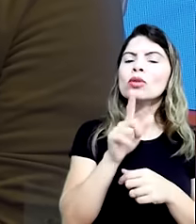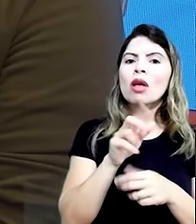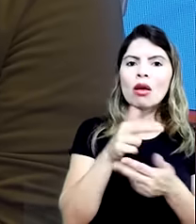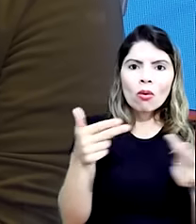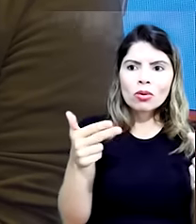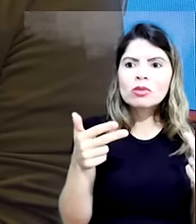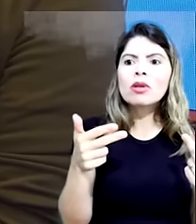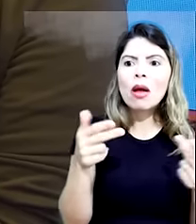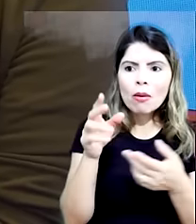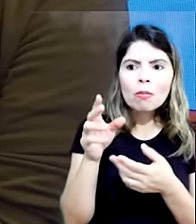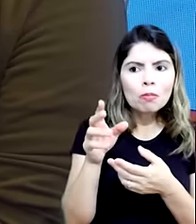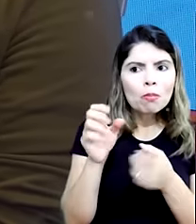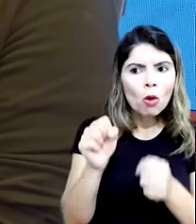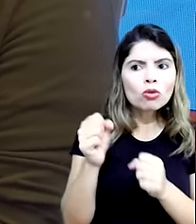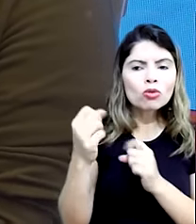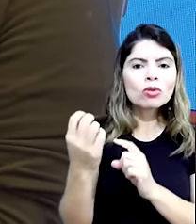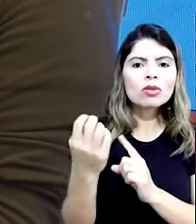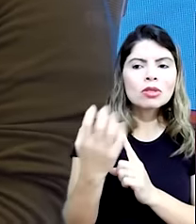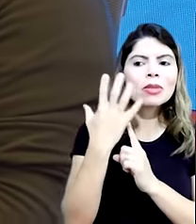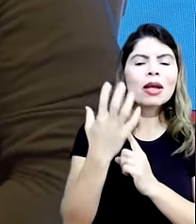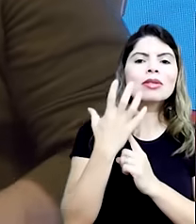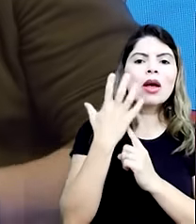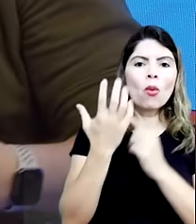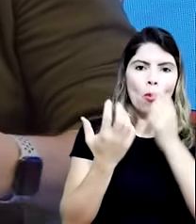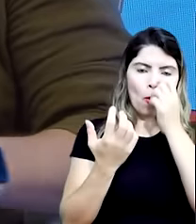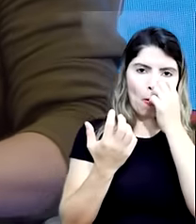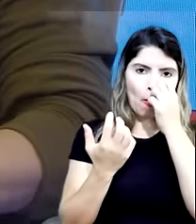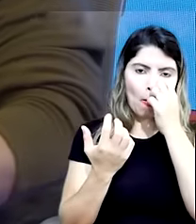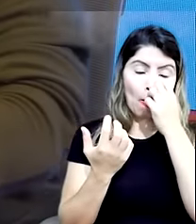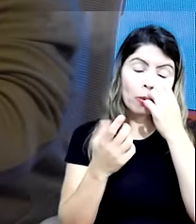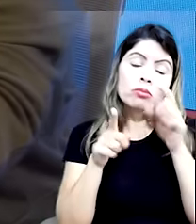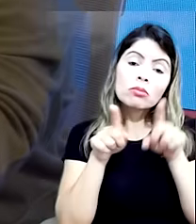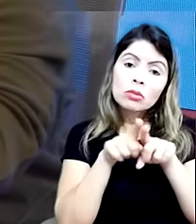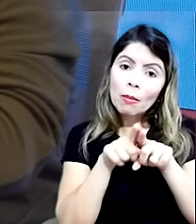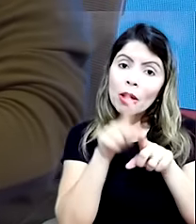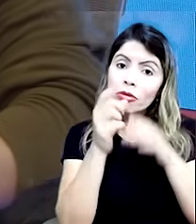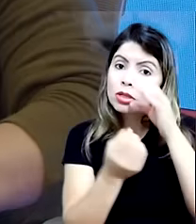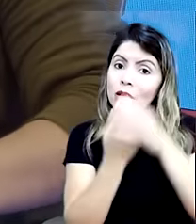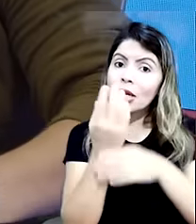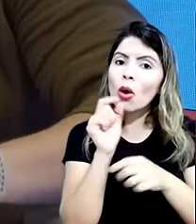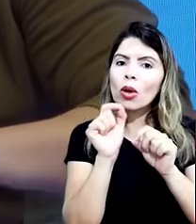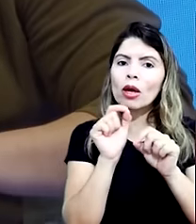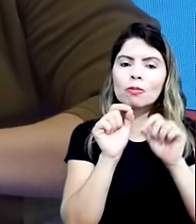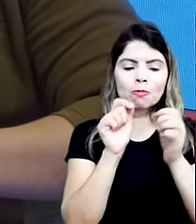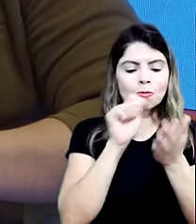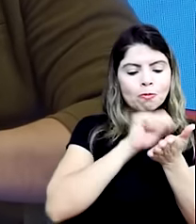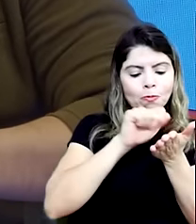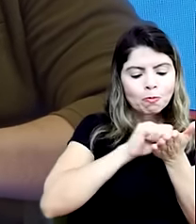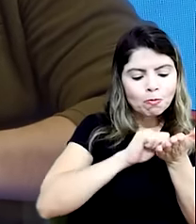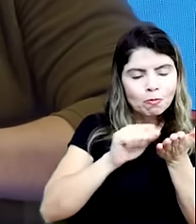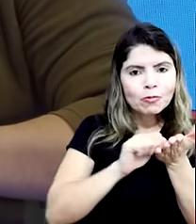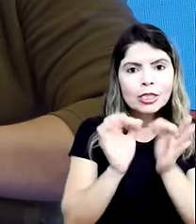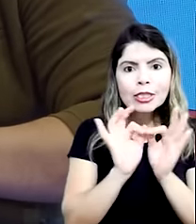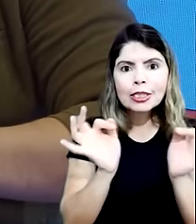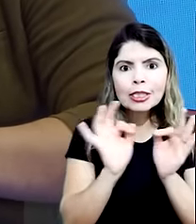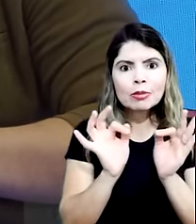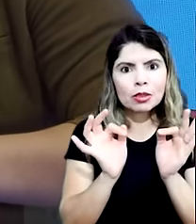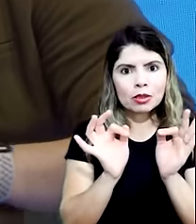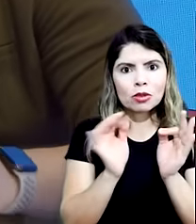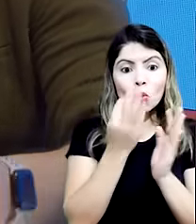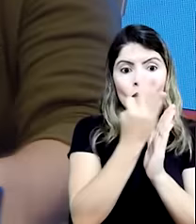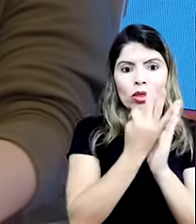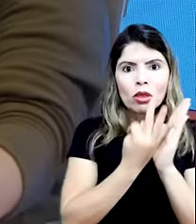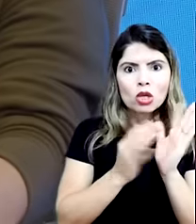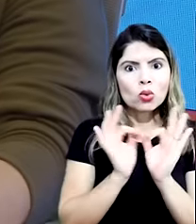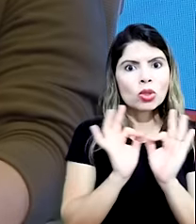Tem um roteiro tem um script ali também né para não se perder no no no começo gente isso é muito importante